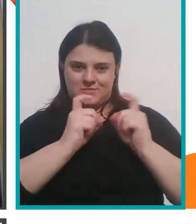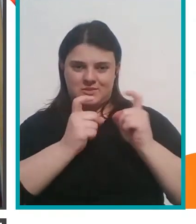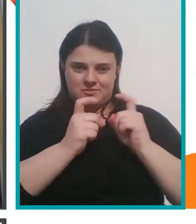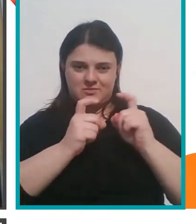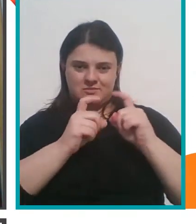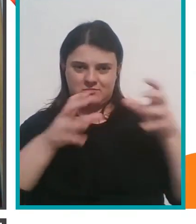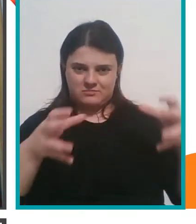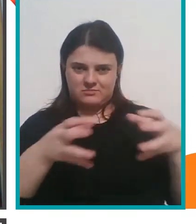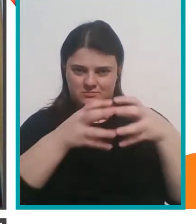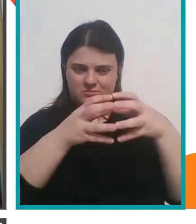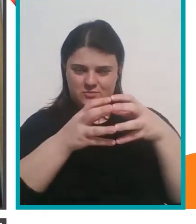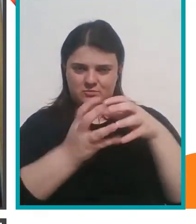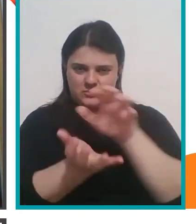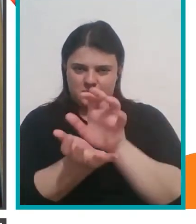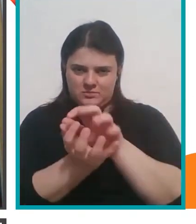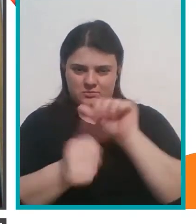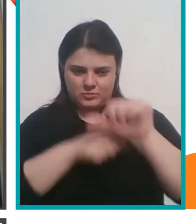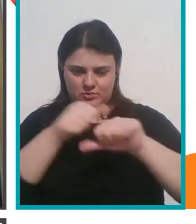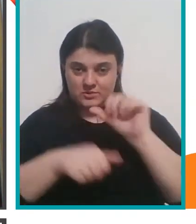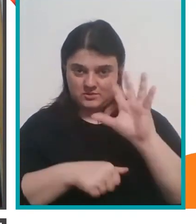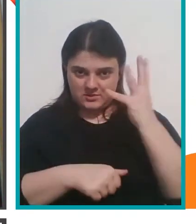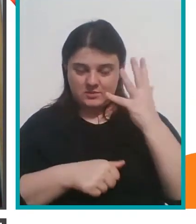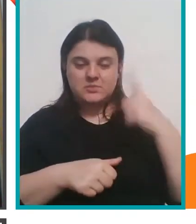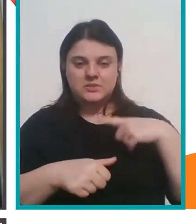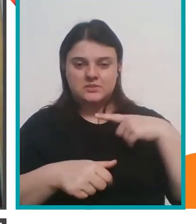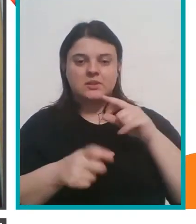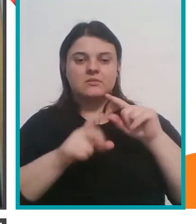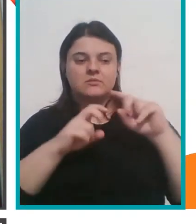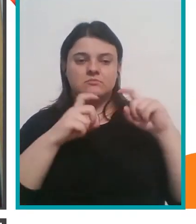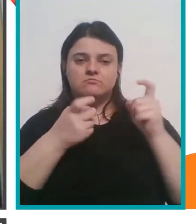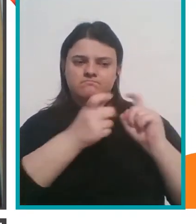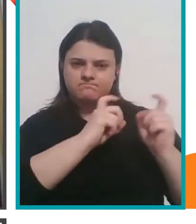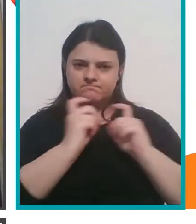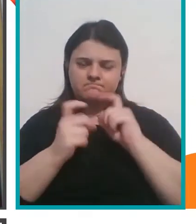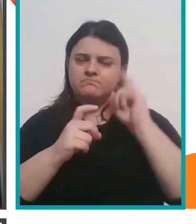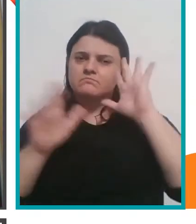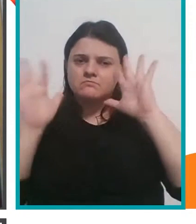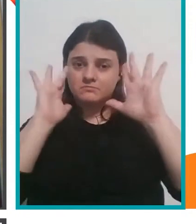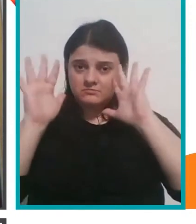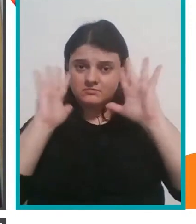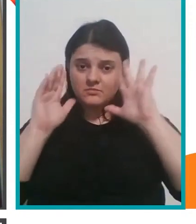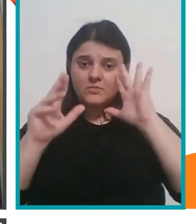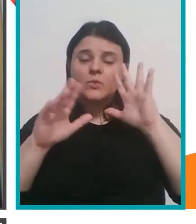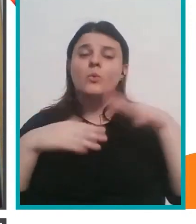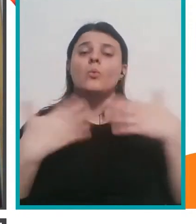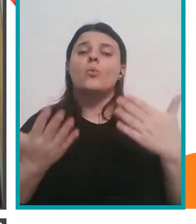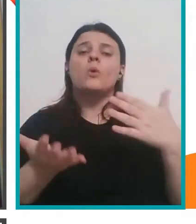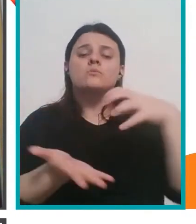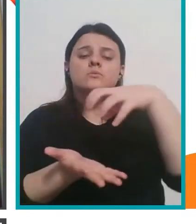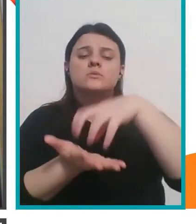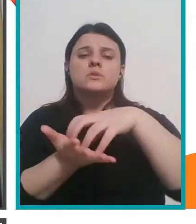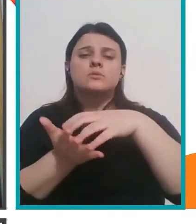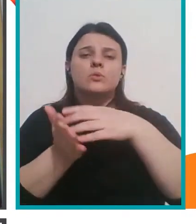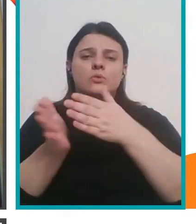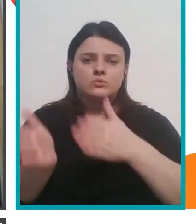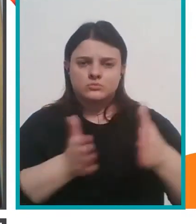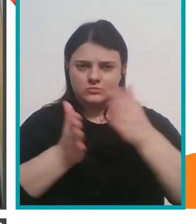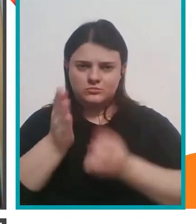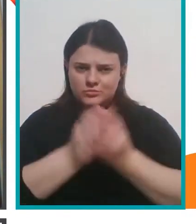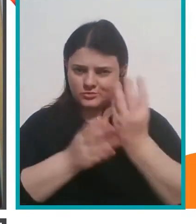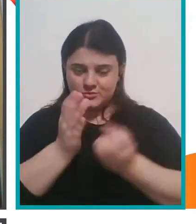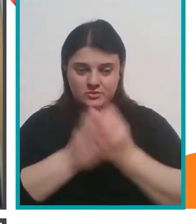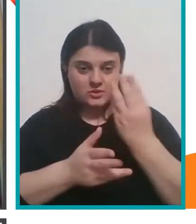Fórum Pernambucano de Mudanças Climáticas. Nós fizemos uma reflexão sobre o papel do setor produtivo na agenda do clima,